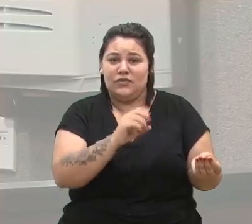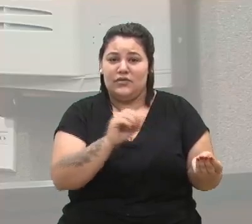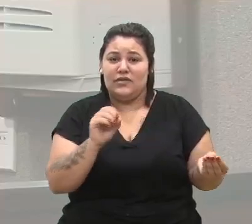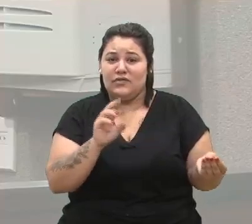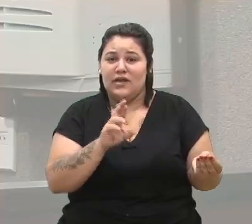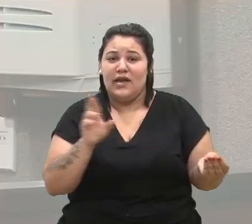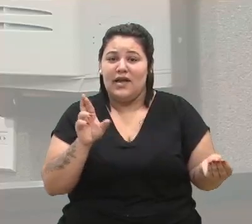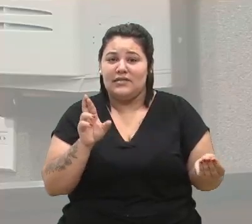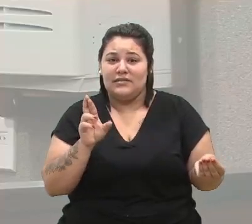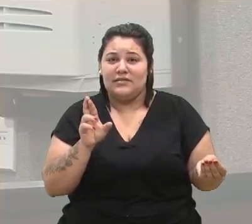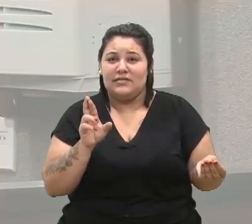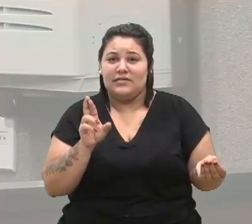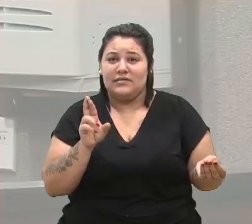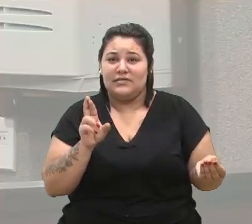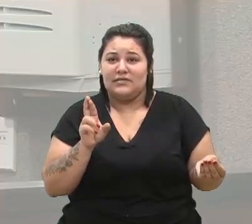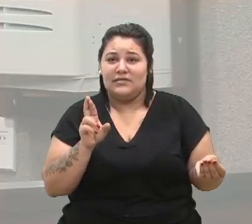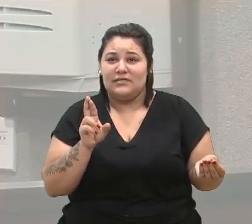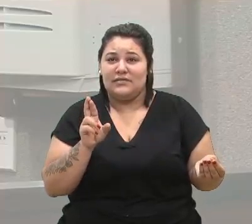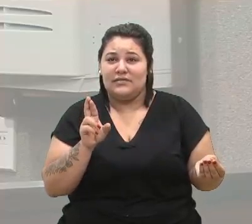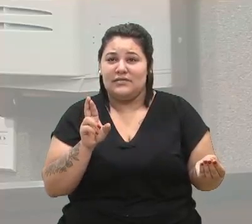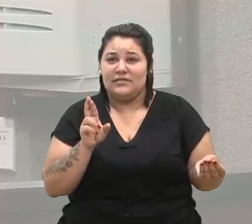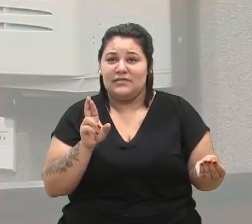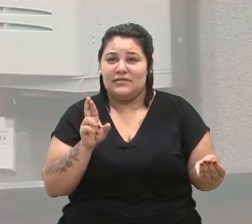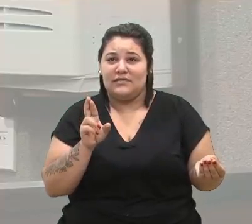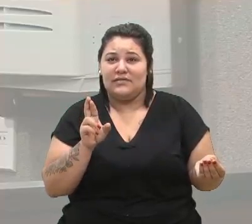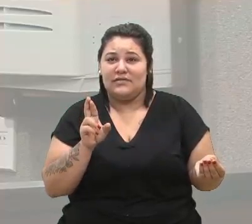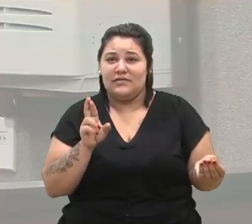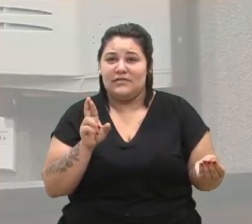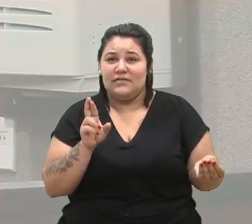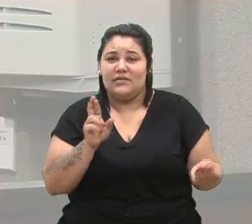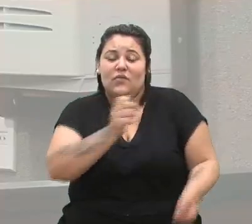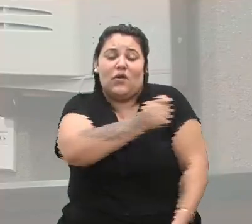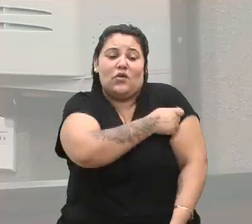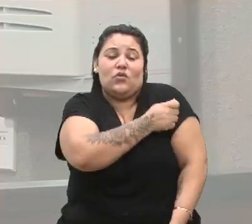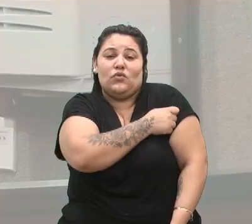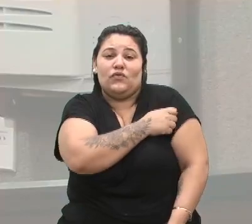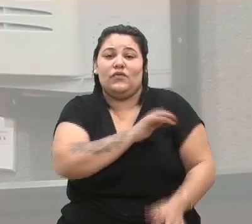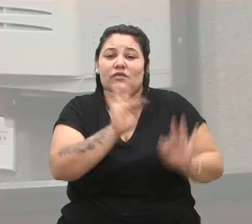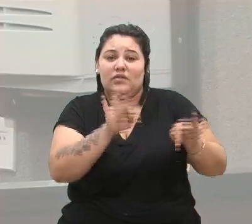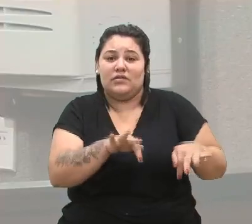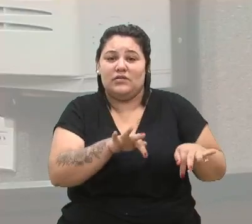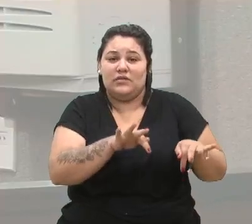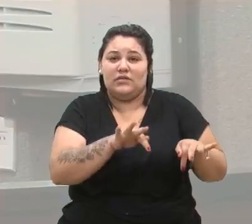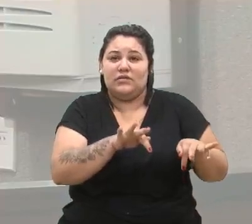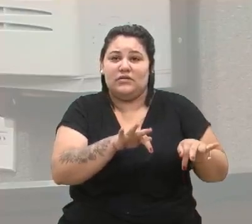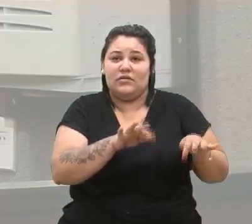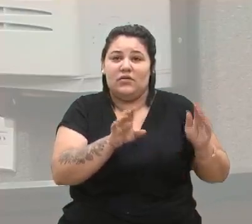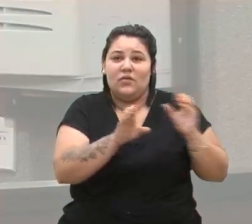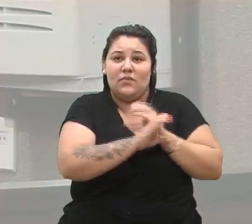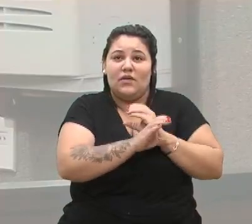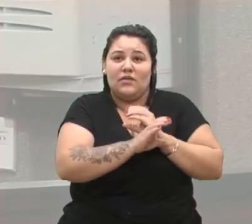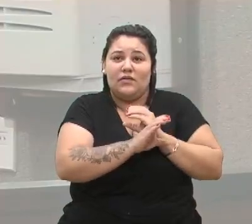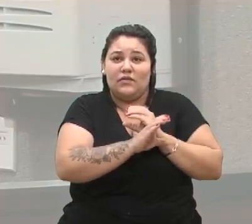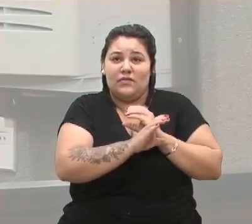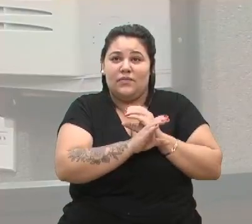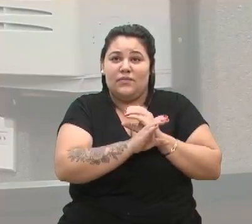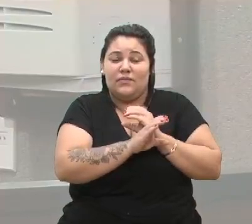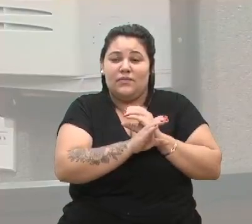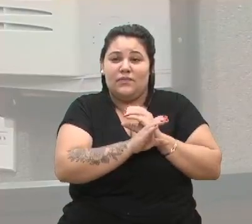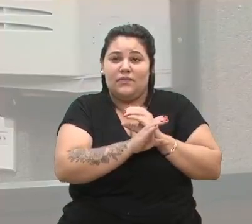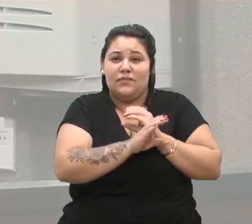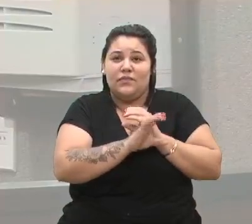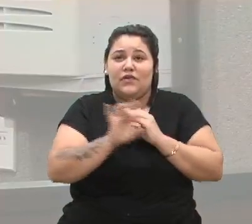9.200, pelo aluno ter concluído o ensino médio. Simplesmente por ele